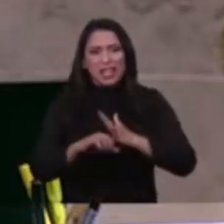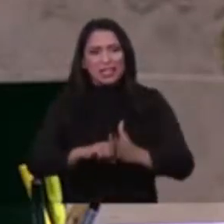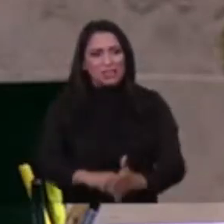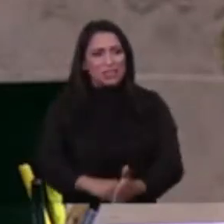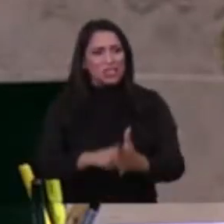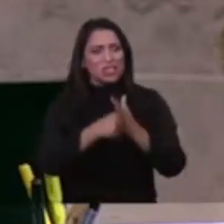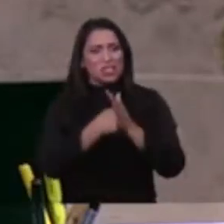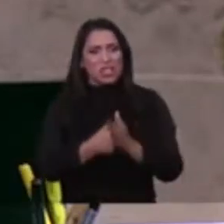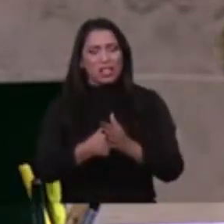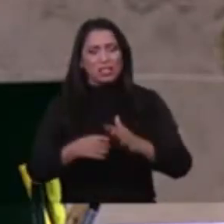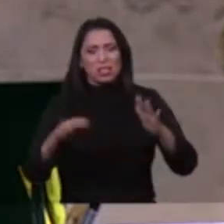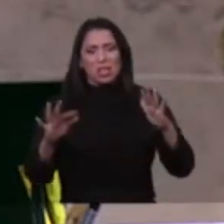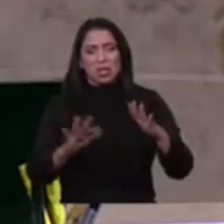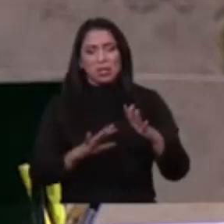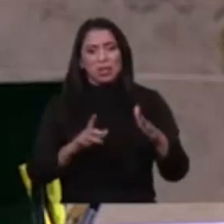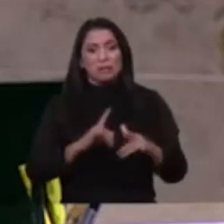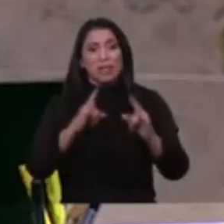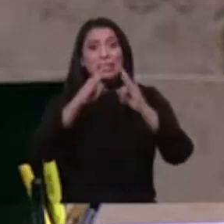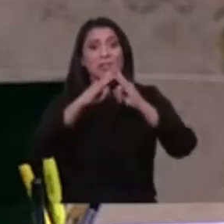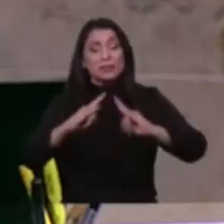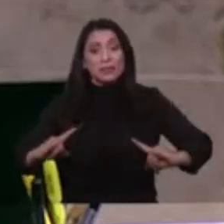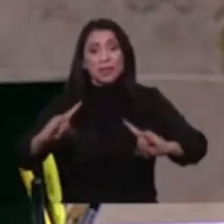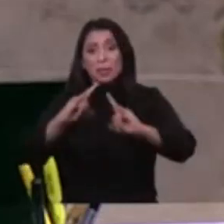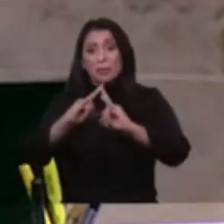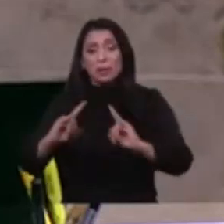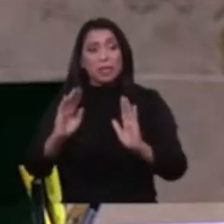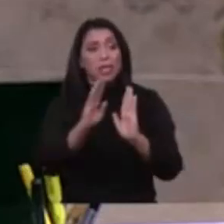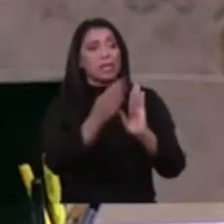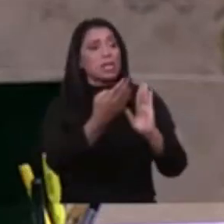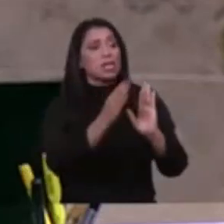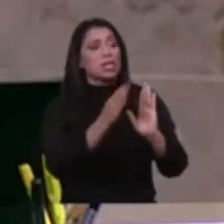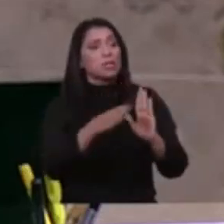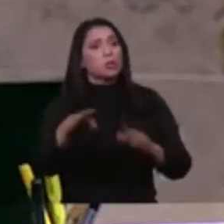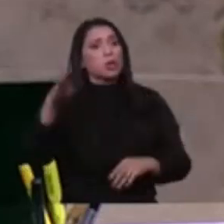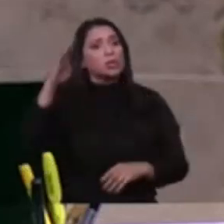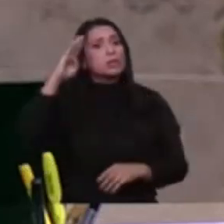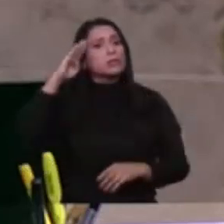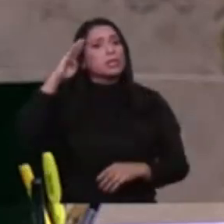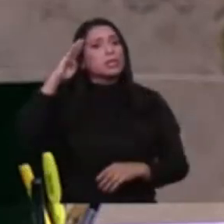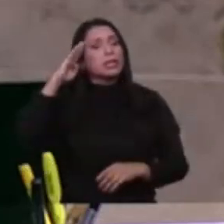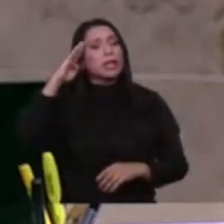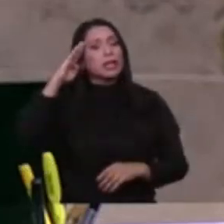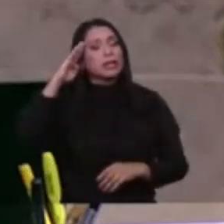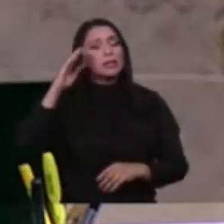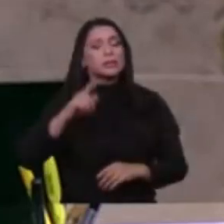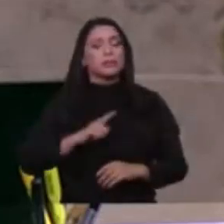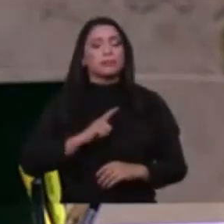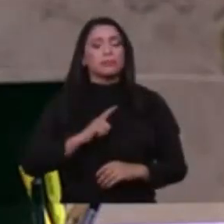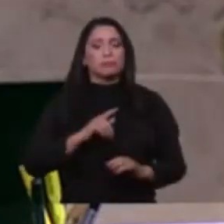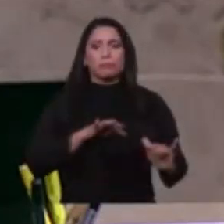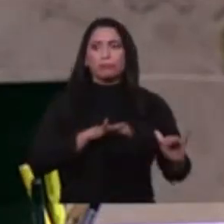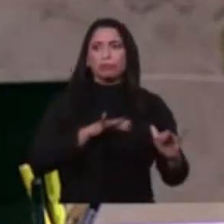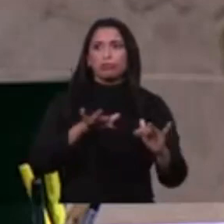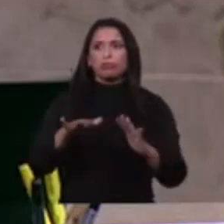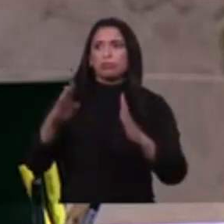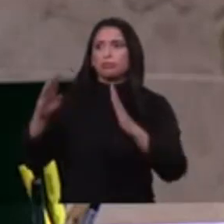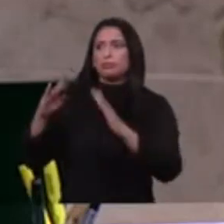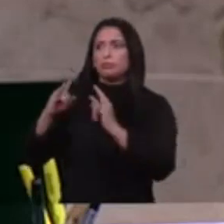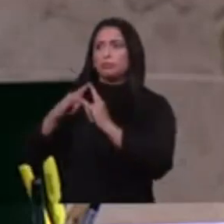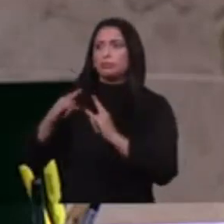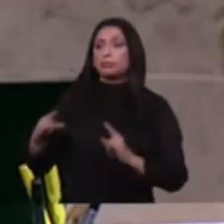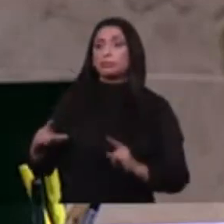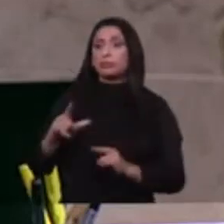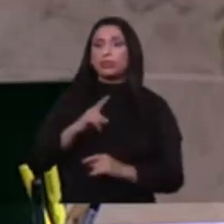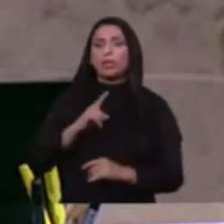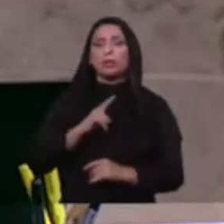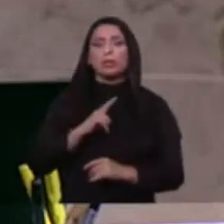bem como à instalação de acampamentos nas portas de unidades militares, com o propósito de provocar a